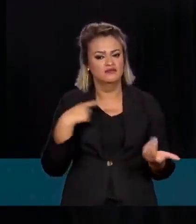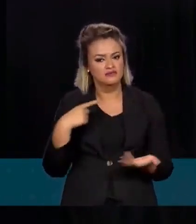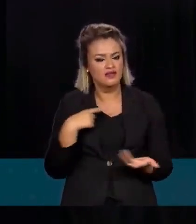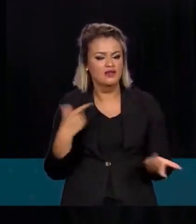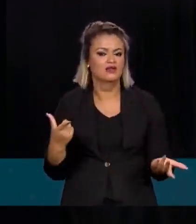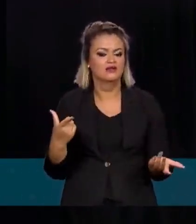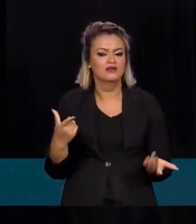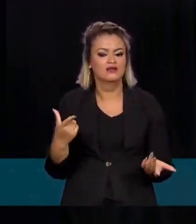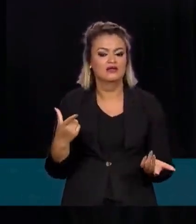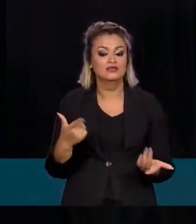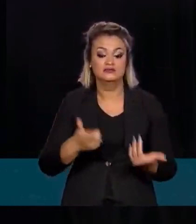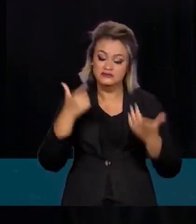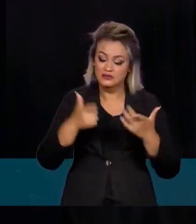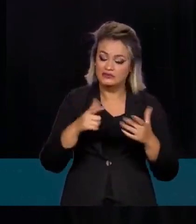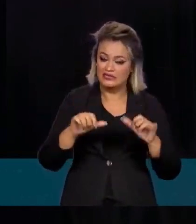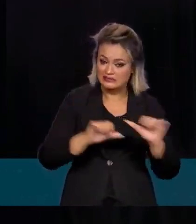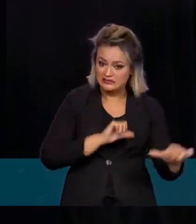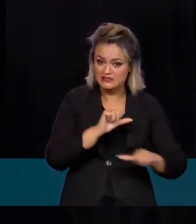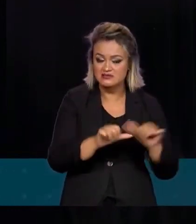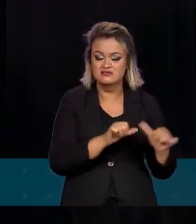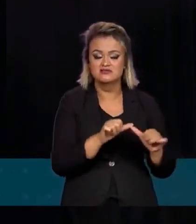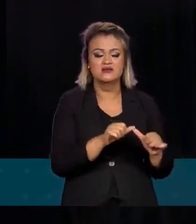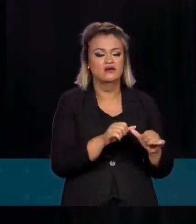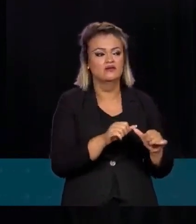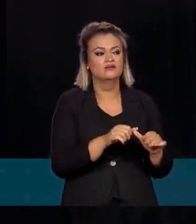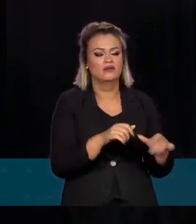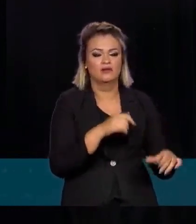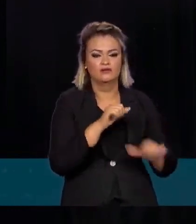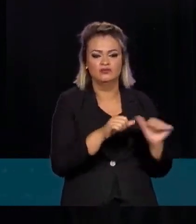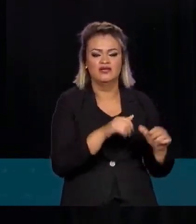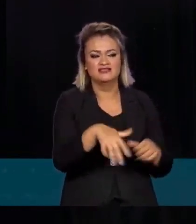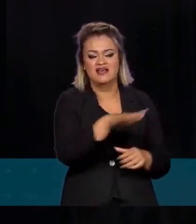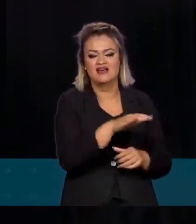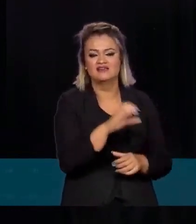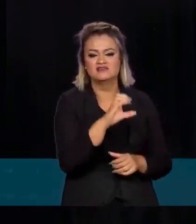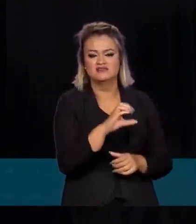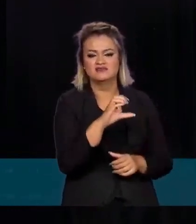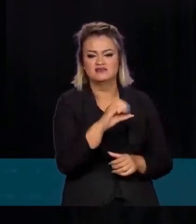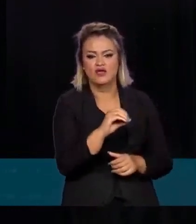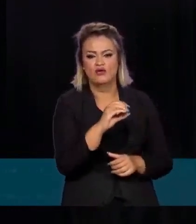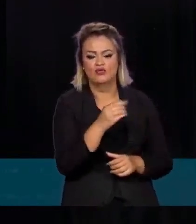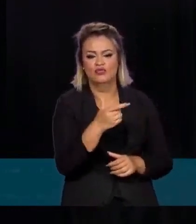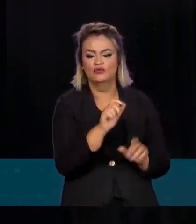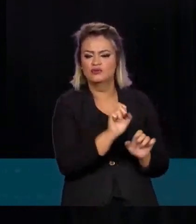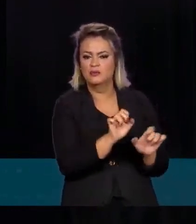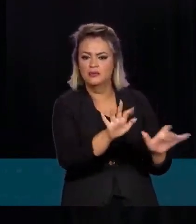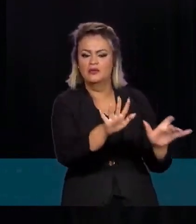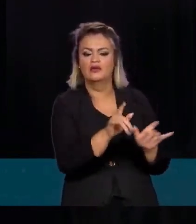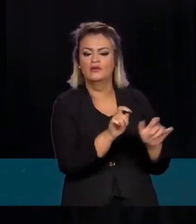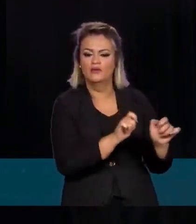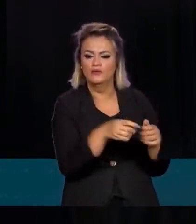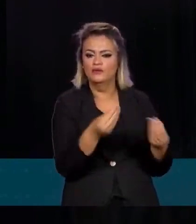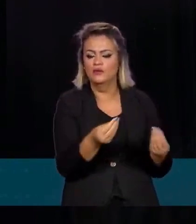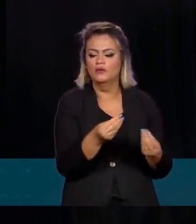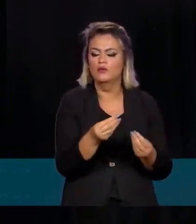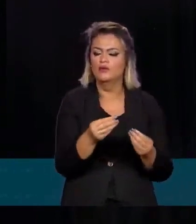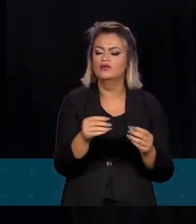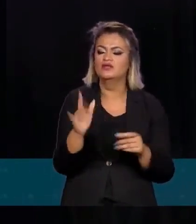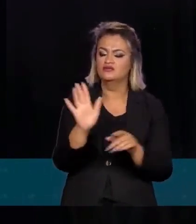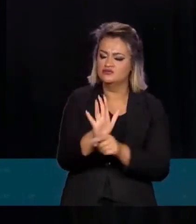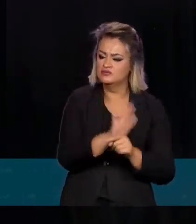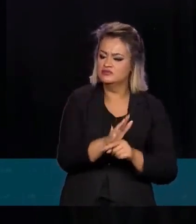precisa apoiar a transição justa para economia de Baixo Carbono bem como promover a inclusão produtiva e a reorganização